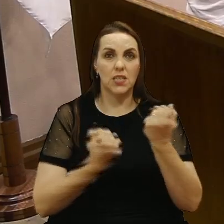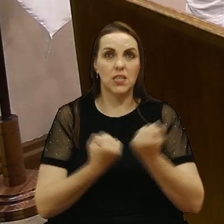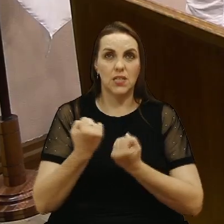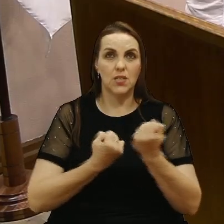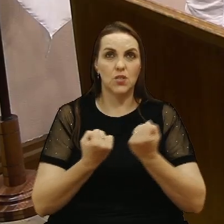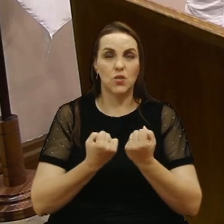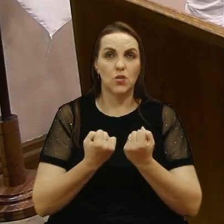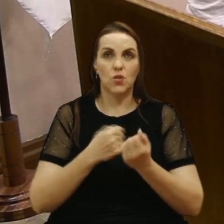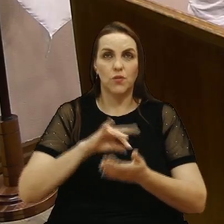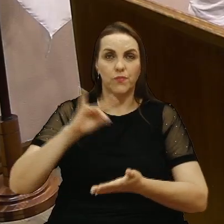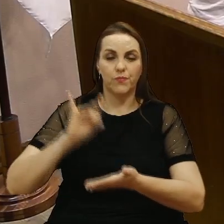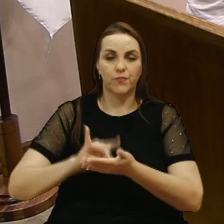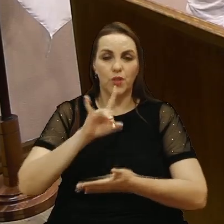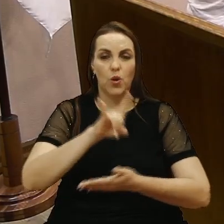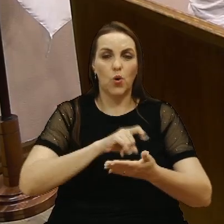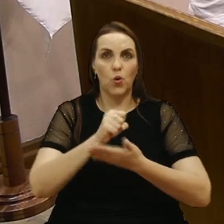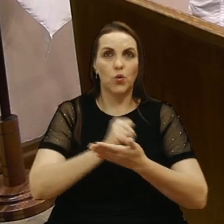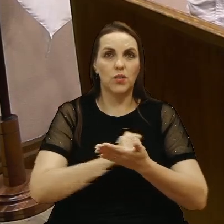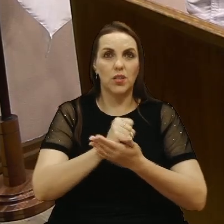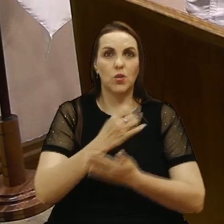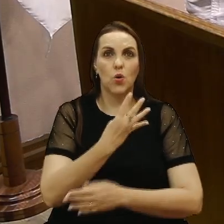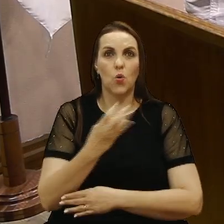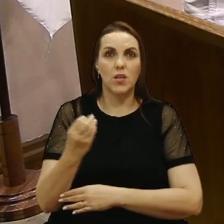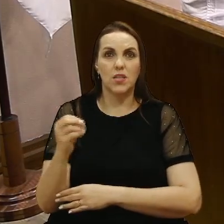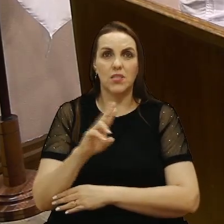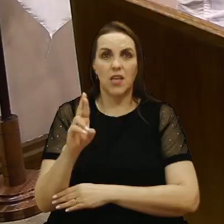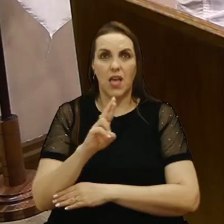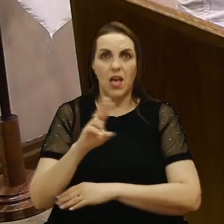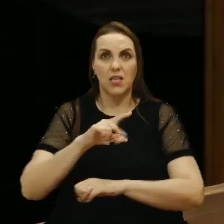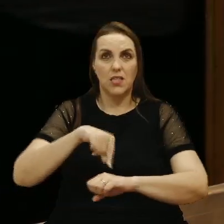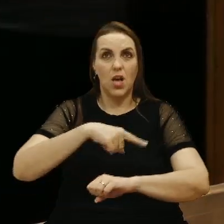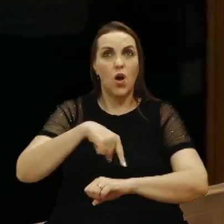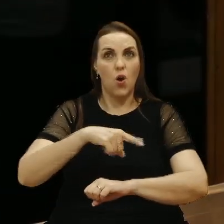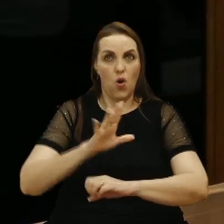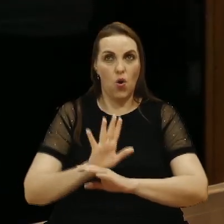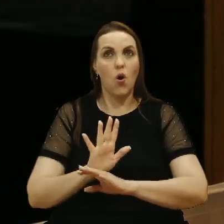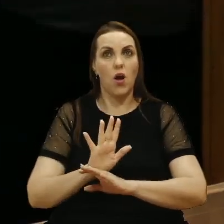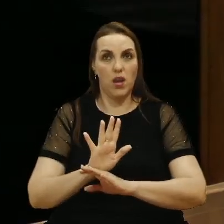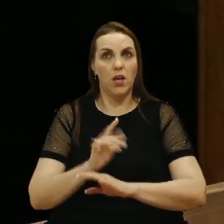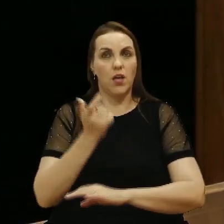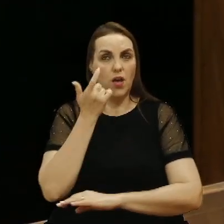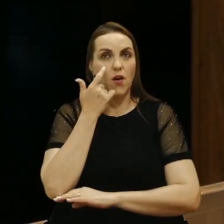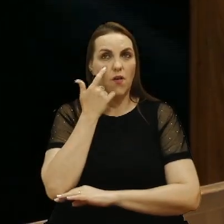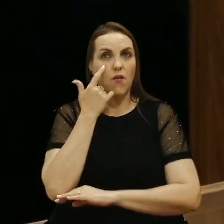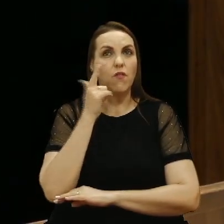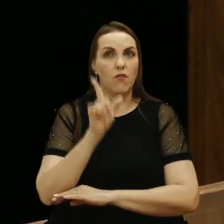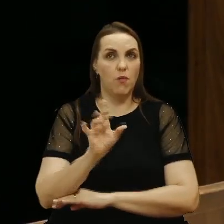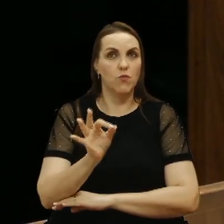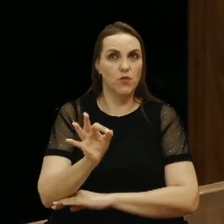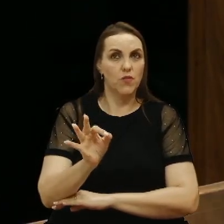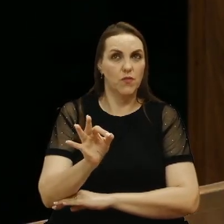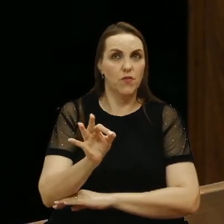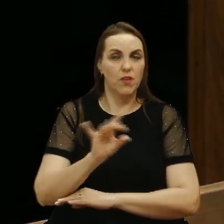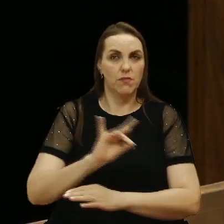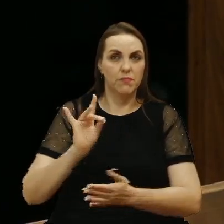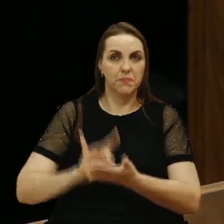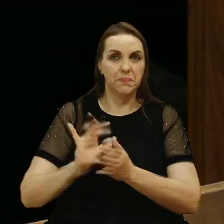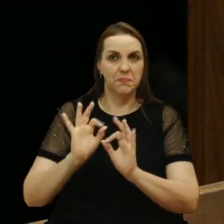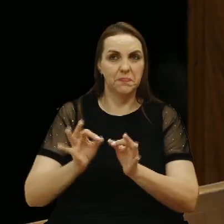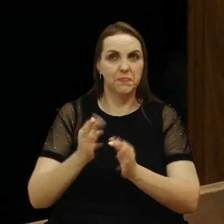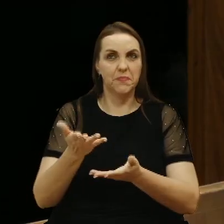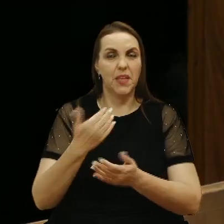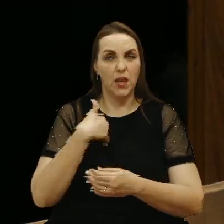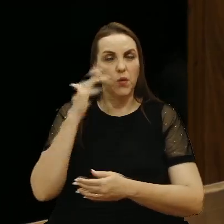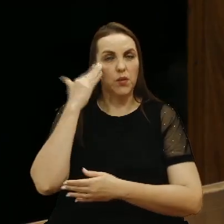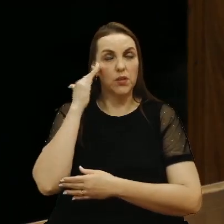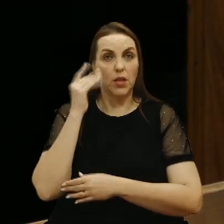não efetivou o contrato dos R$400 a hora da mão de obra. Então já é grande coisa, vamos aguardar uma definição definitiva e é algo que eu